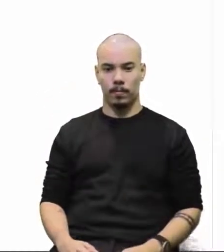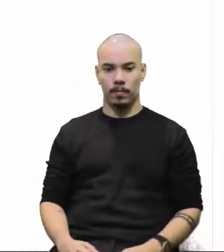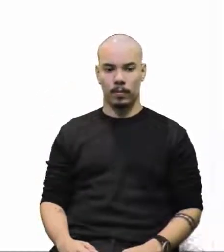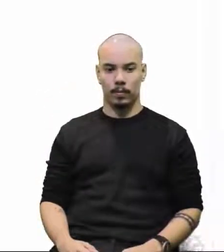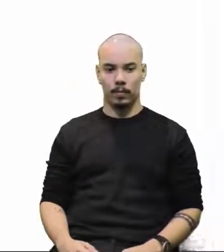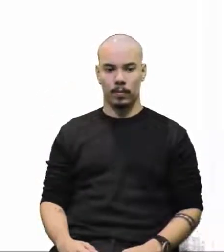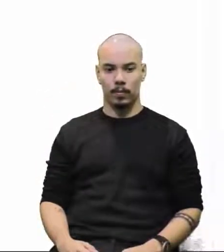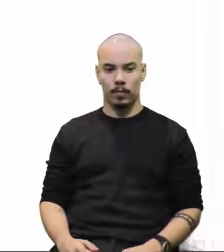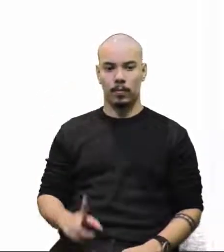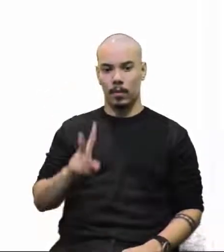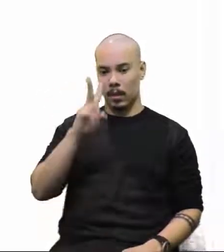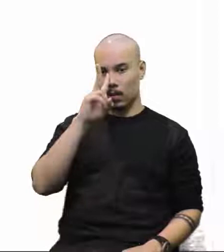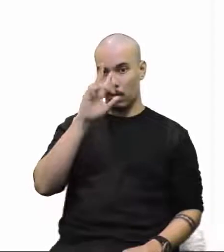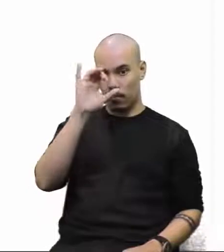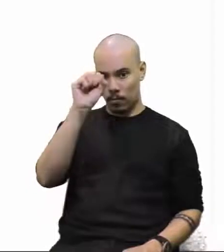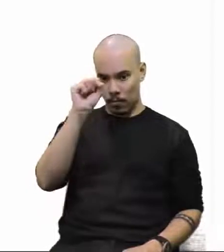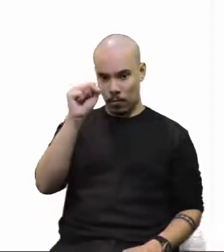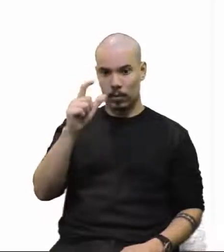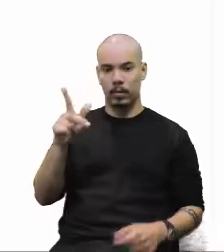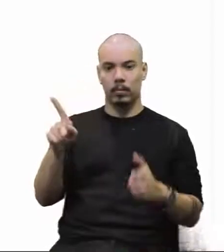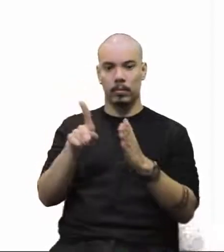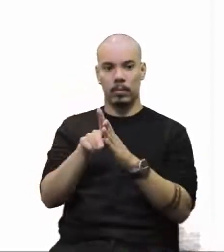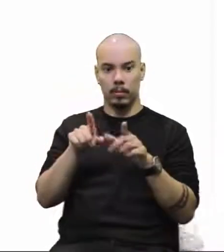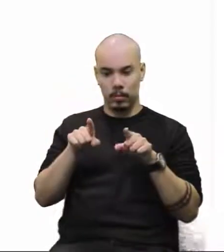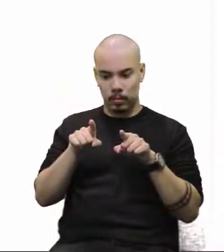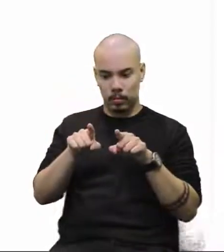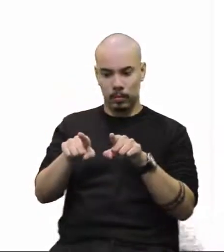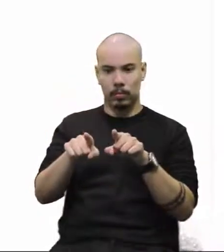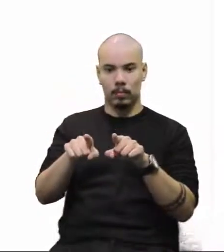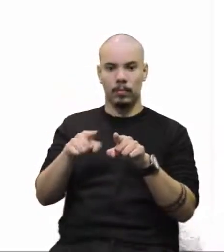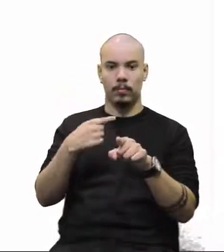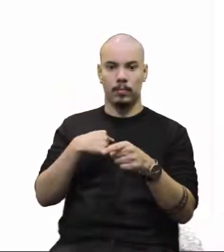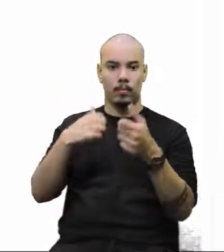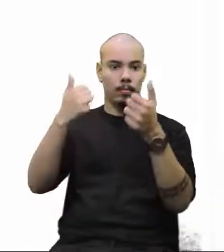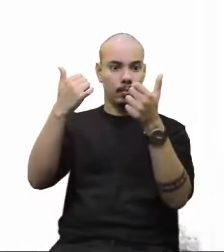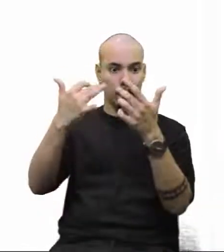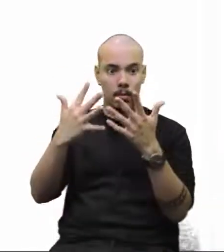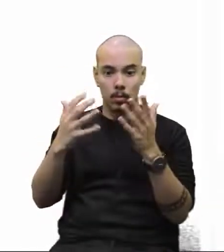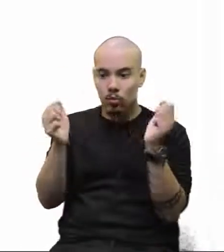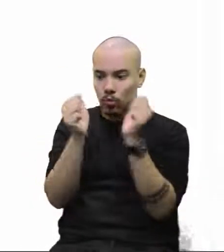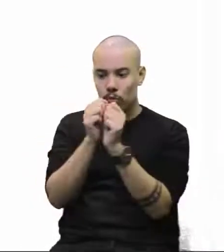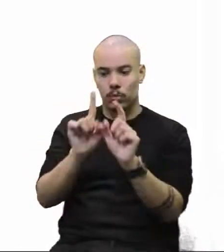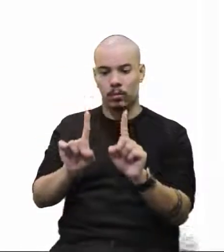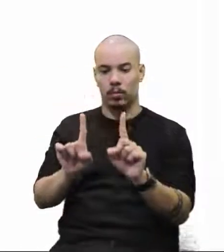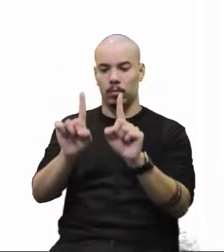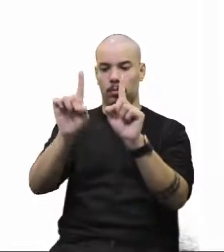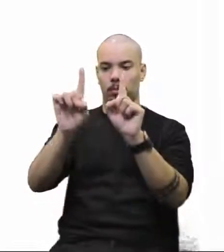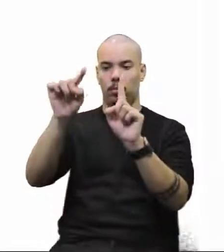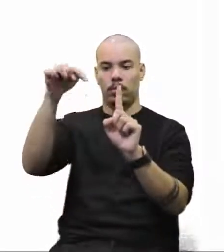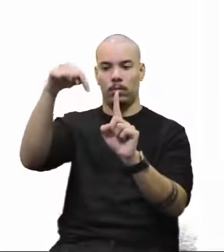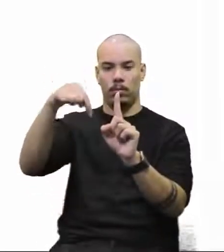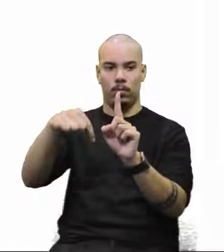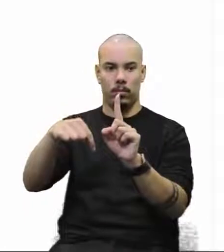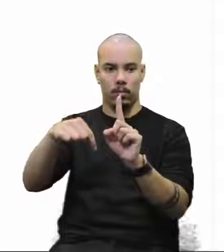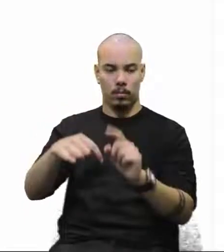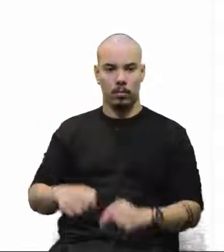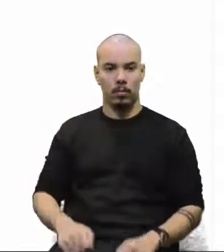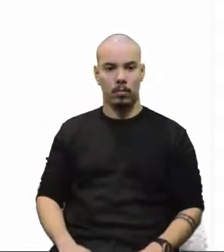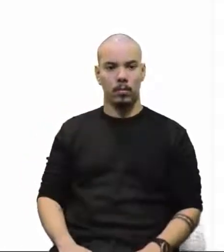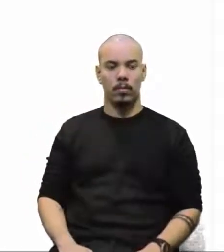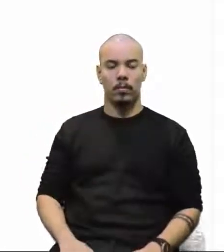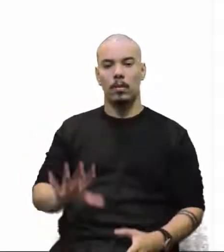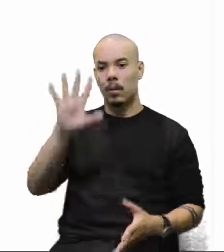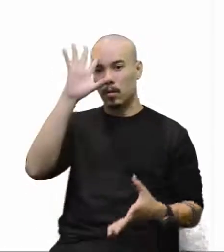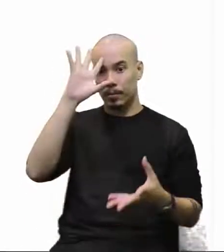Que força, né, entre condutores paralelos. Nesse caso que a gente está falando aqui, já é paralelos. Chega-se